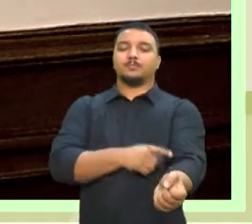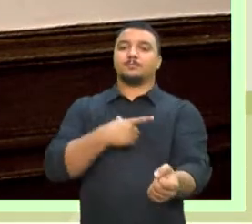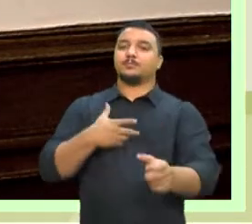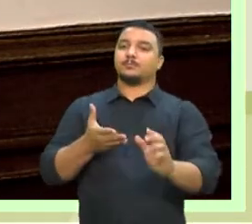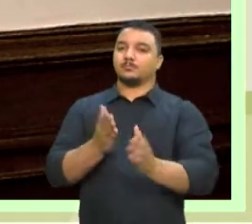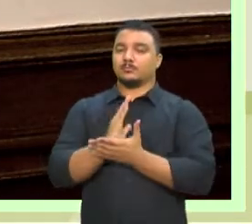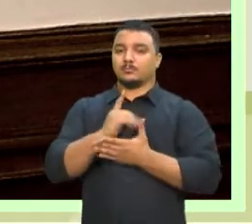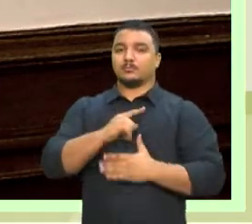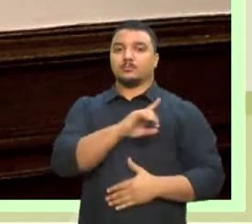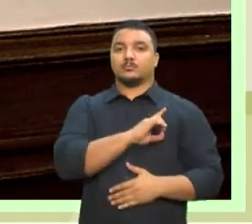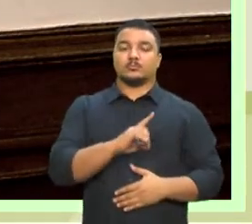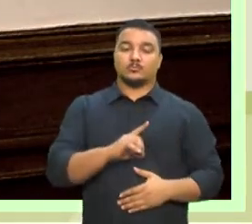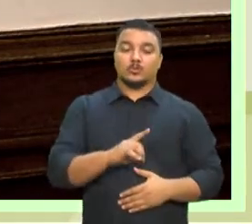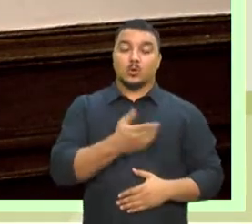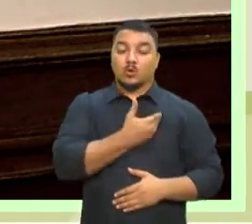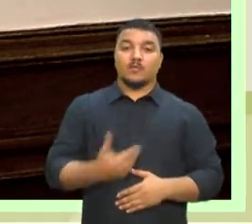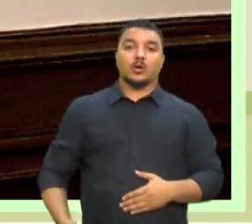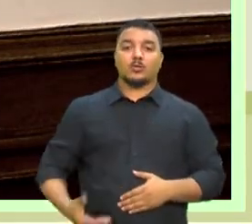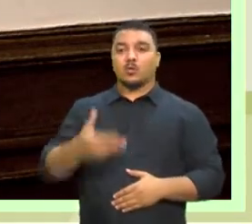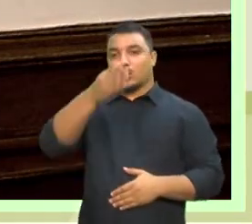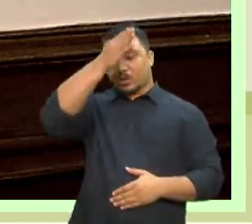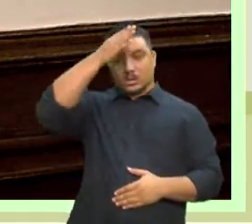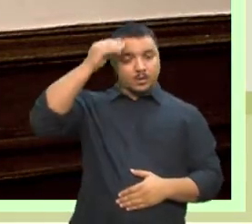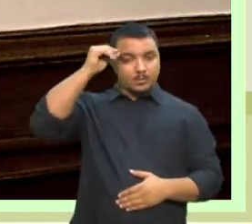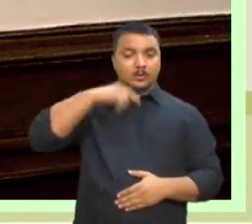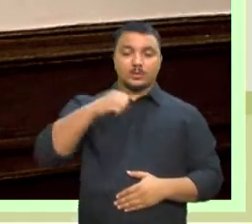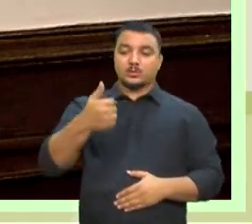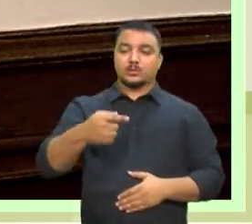governador Camilo Santana, a lei